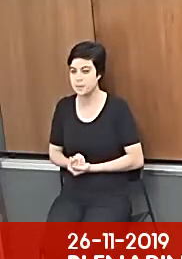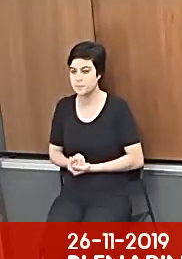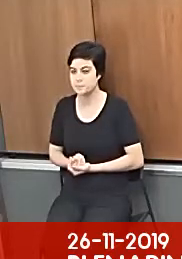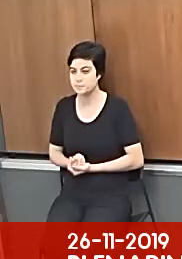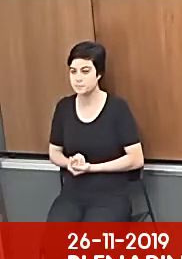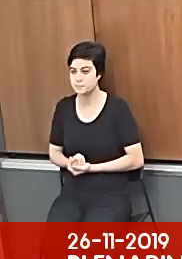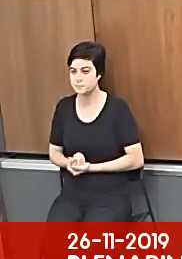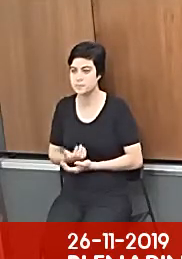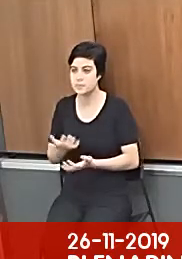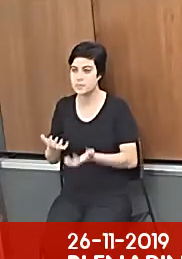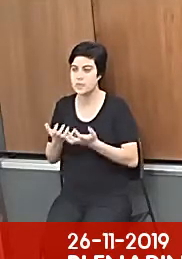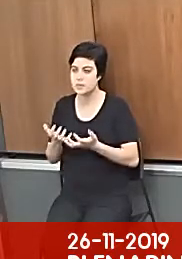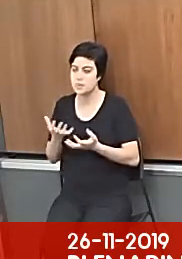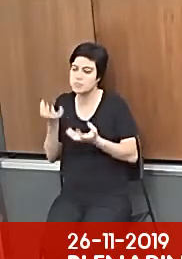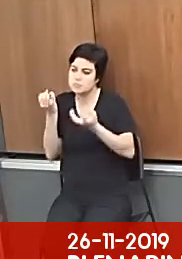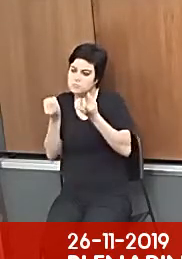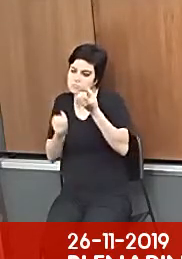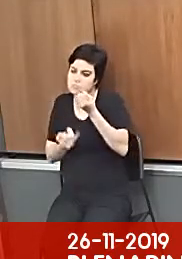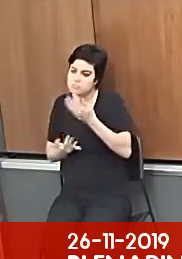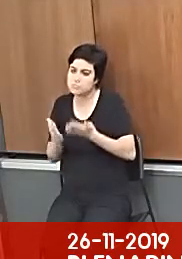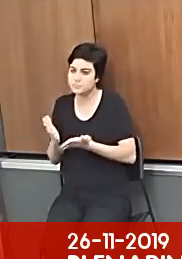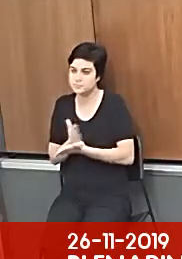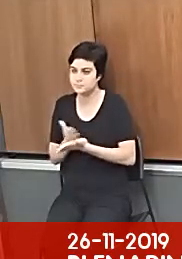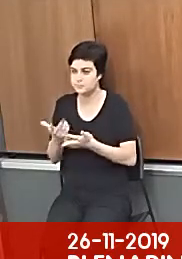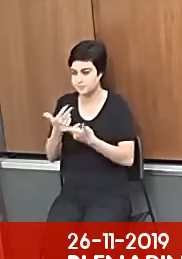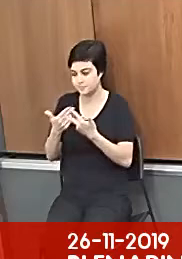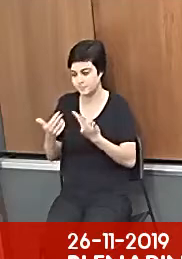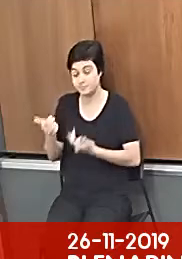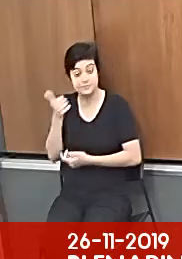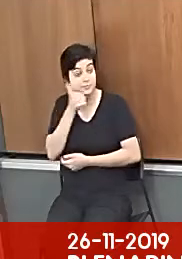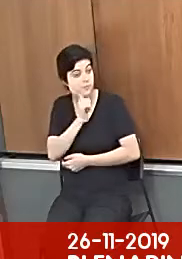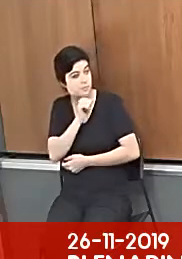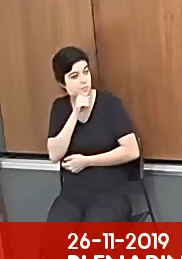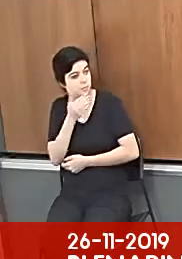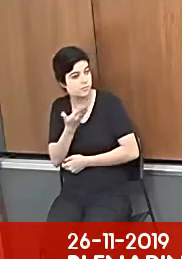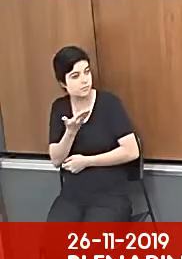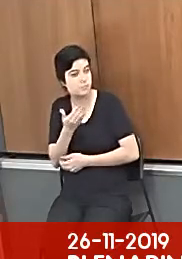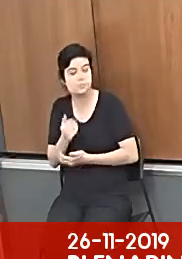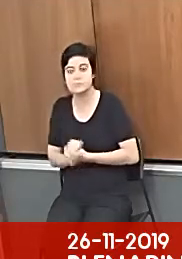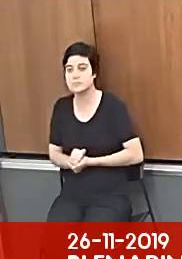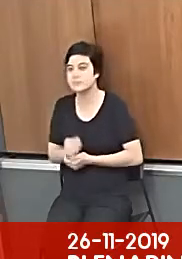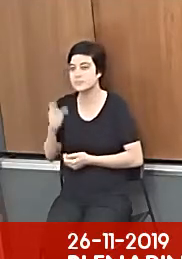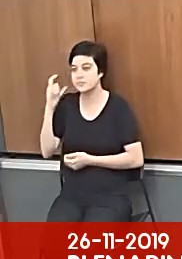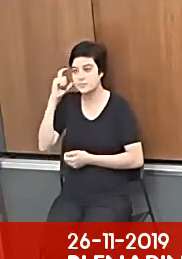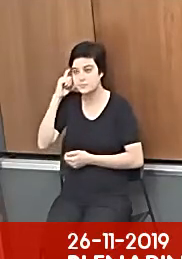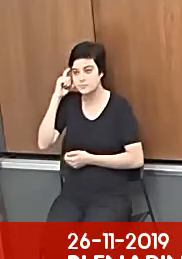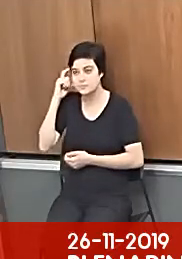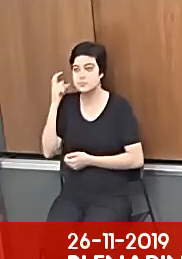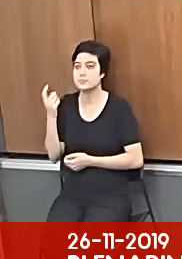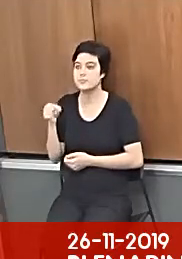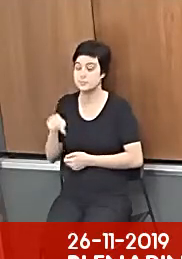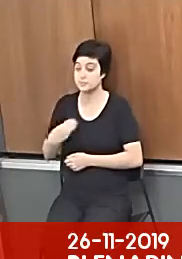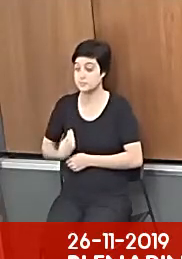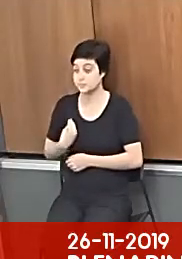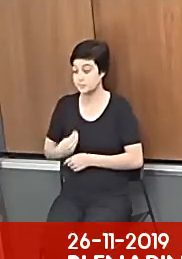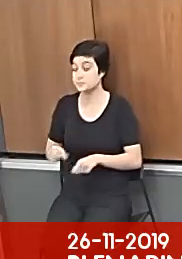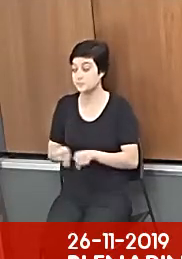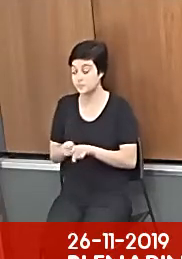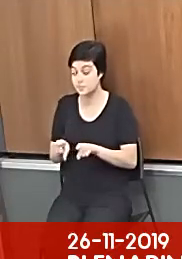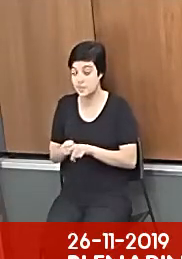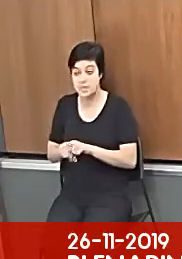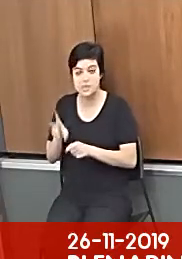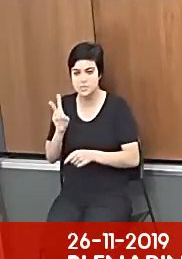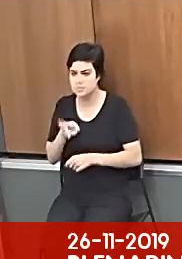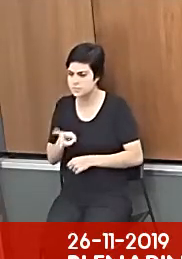de mencionar algumas questões. A mãe, cadê a mãe de Francisco Salles? Também está aqui, né?